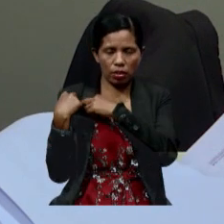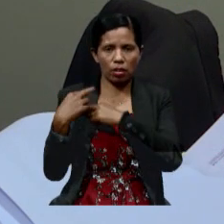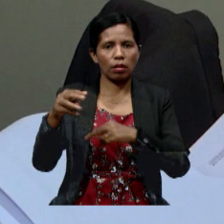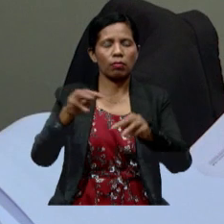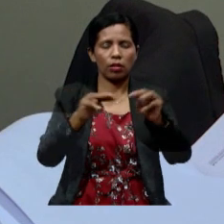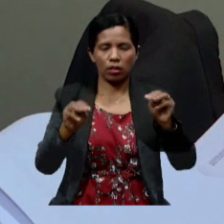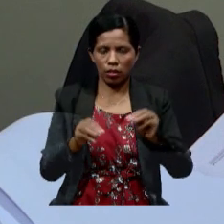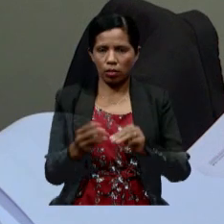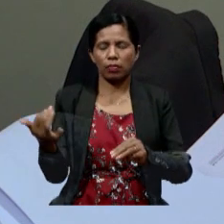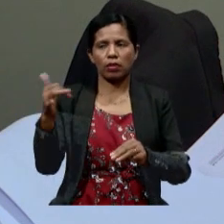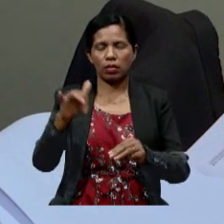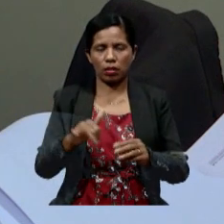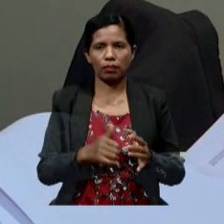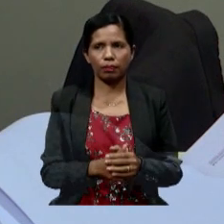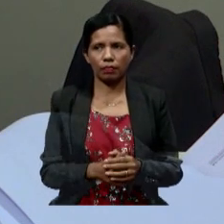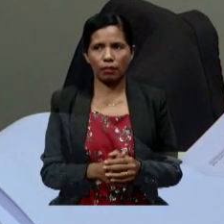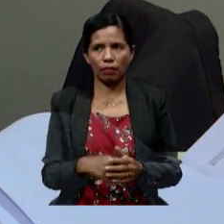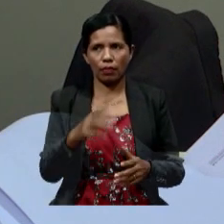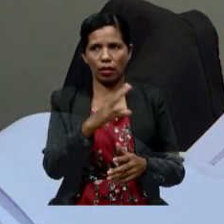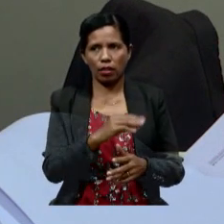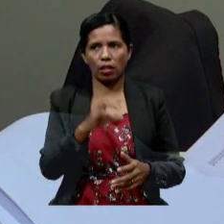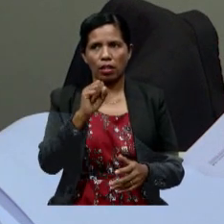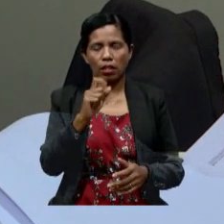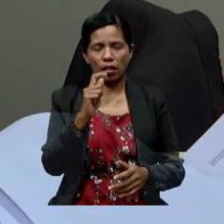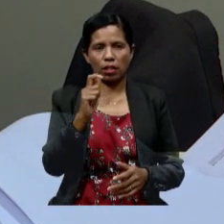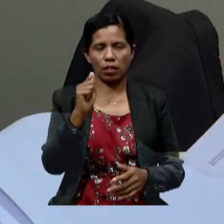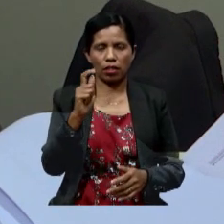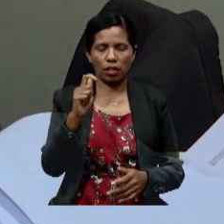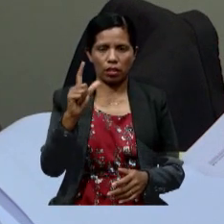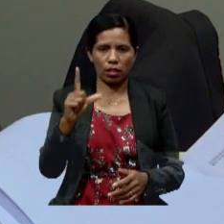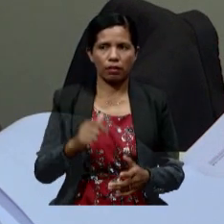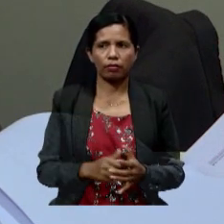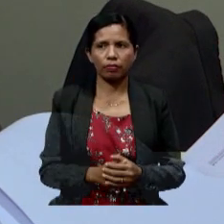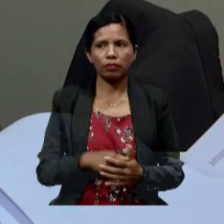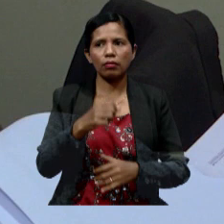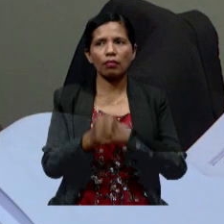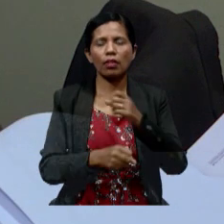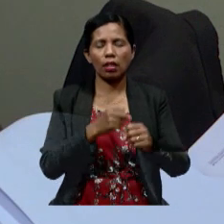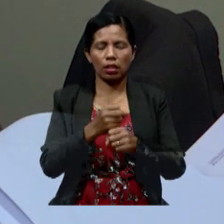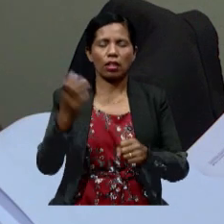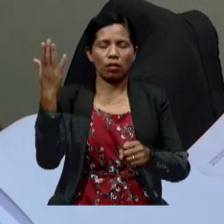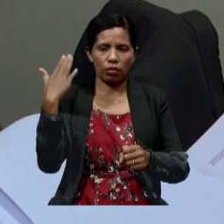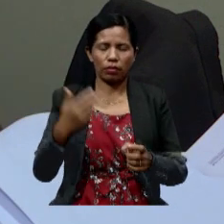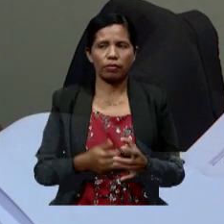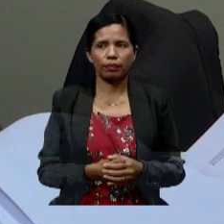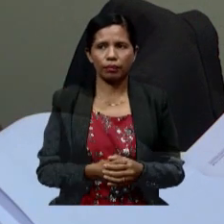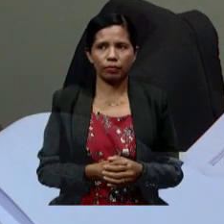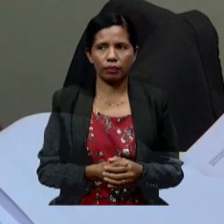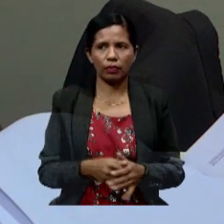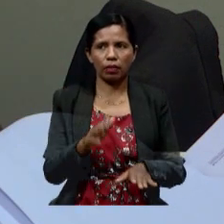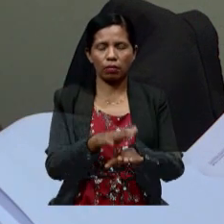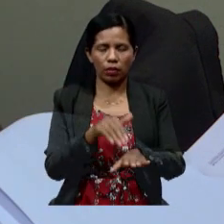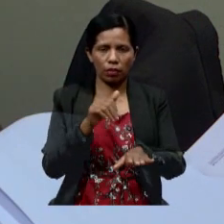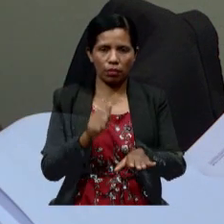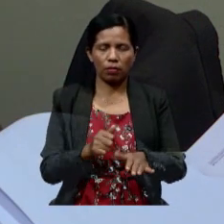município sira diretamente bai administração estatal Ministério Administração Estatal tina kotu ne lanço diretamente